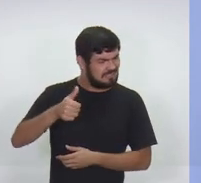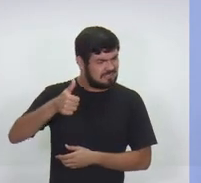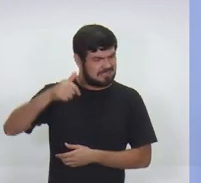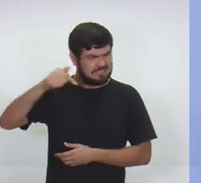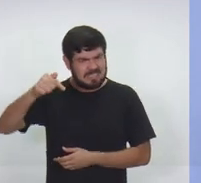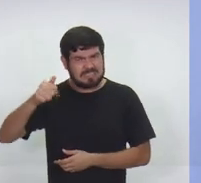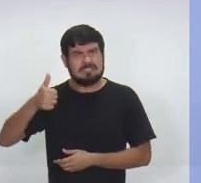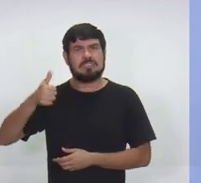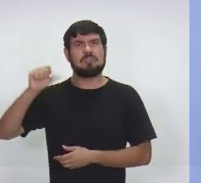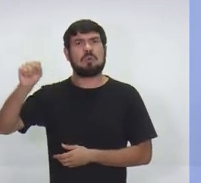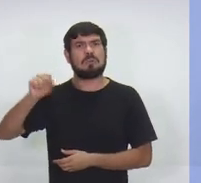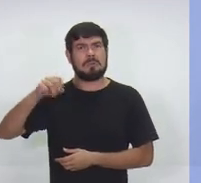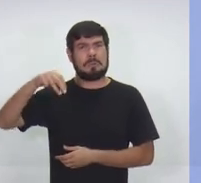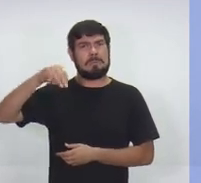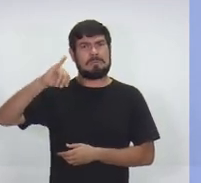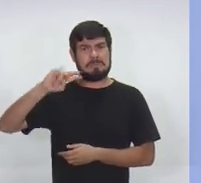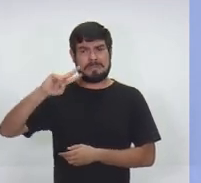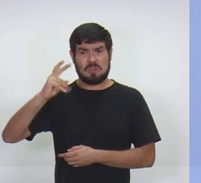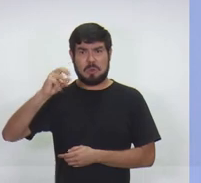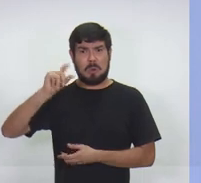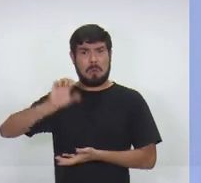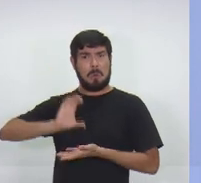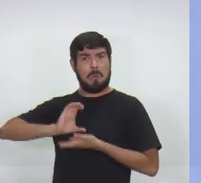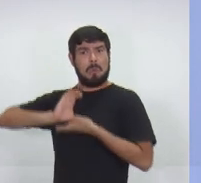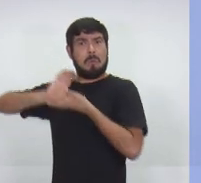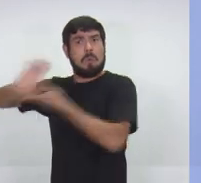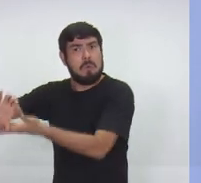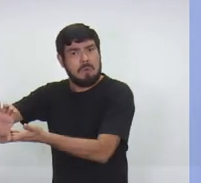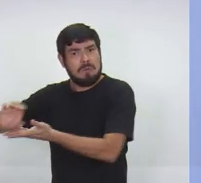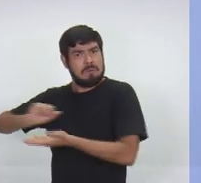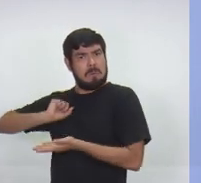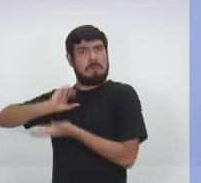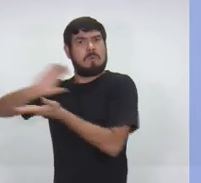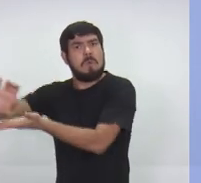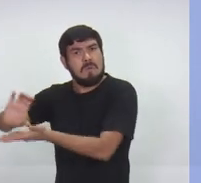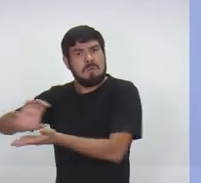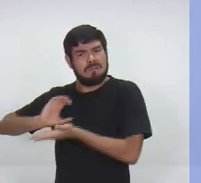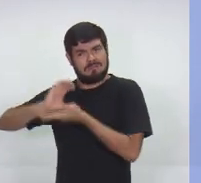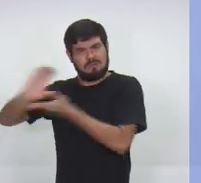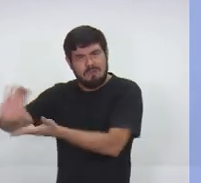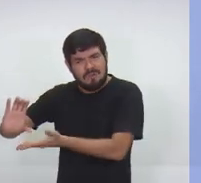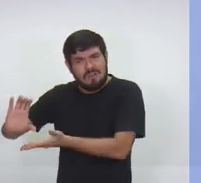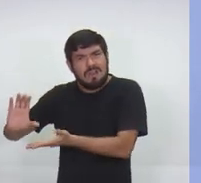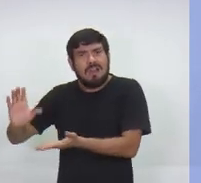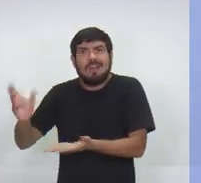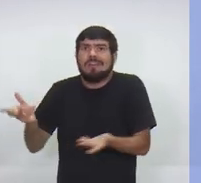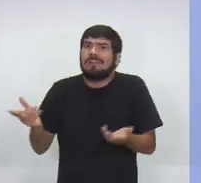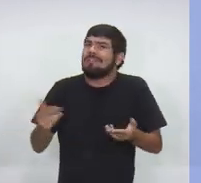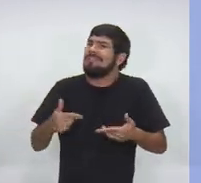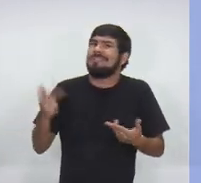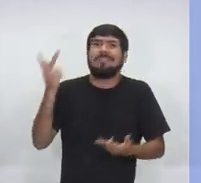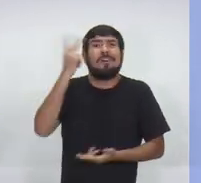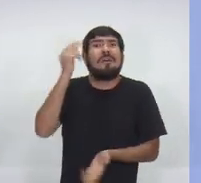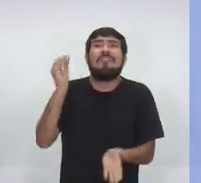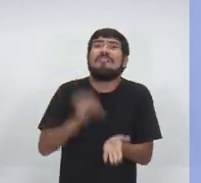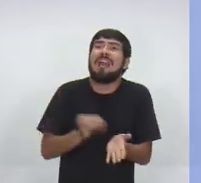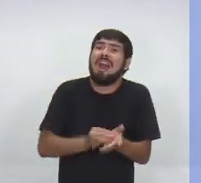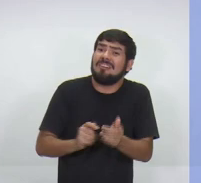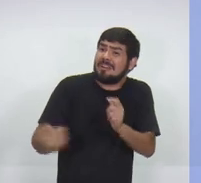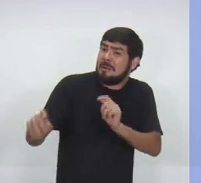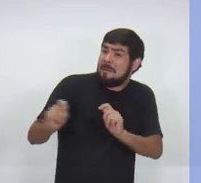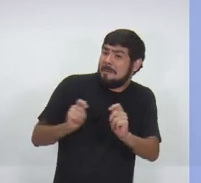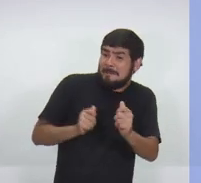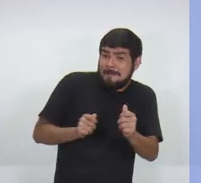que ele já empenhou está empenhando sem ter o financeiro coisa normal para quem não planeja coisa normal